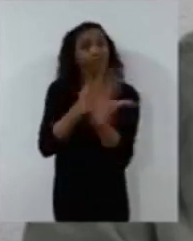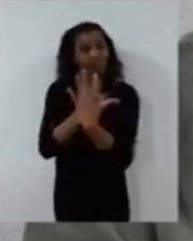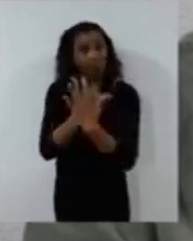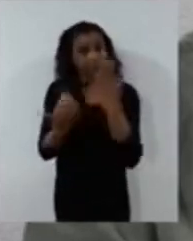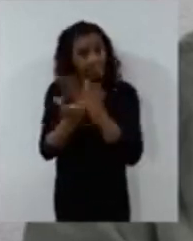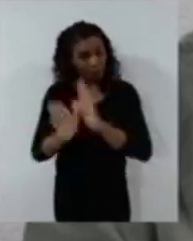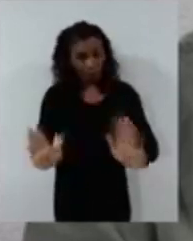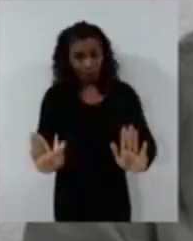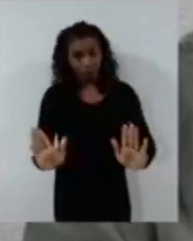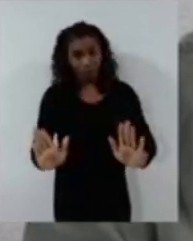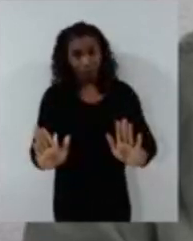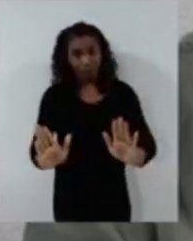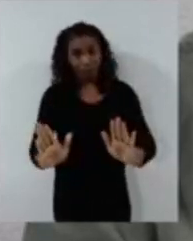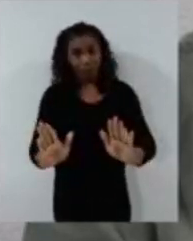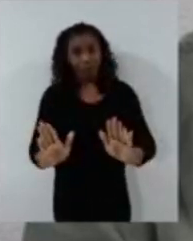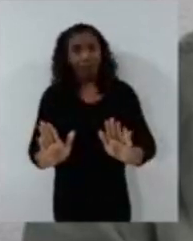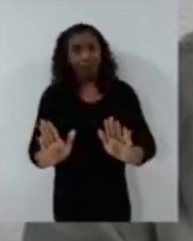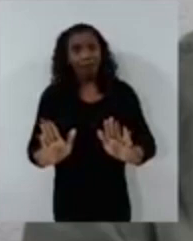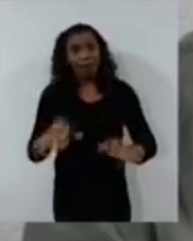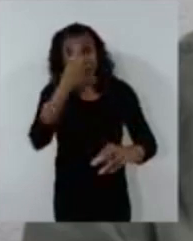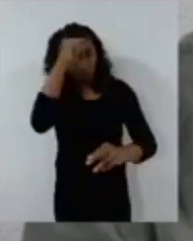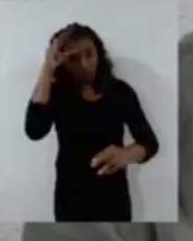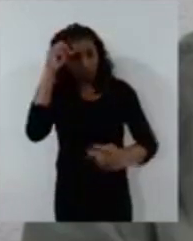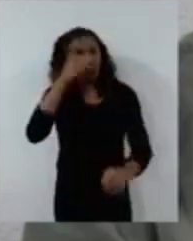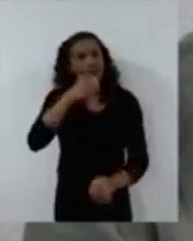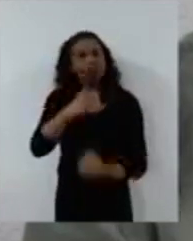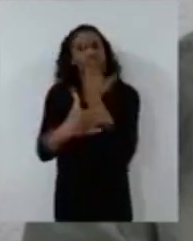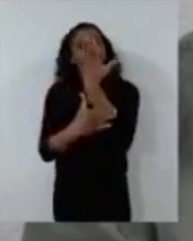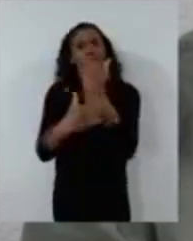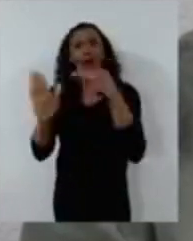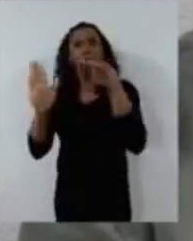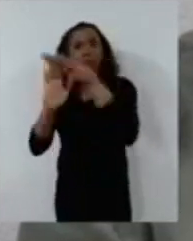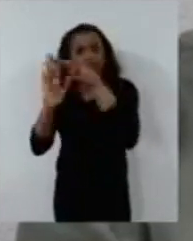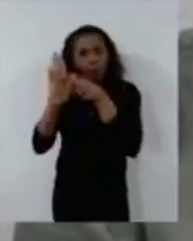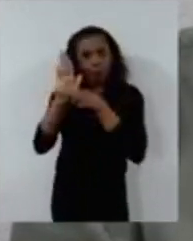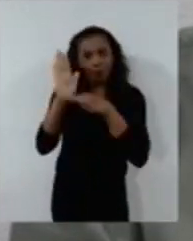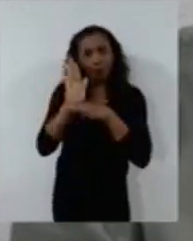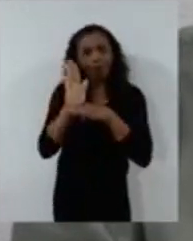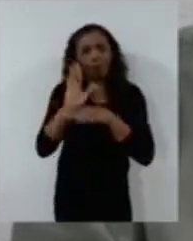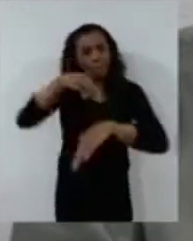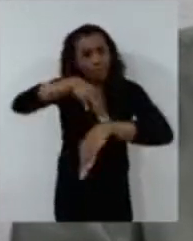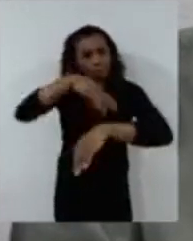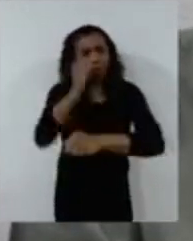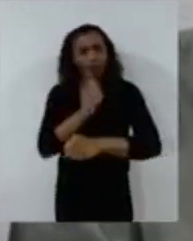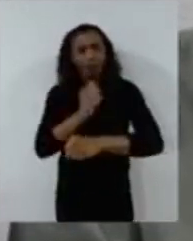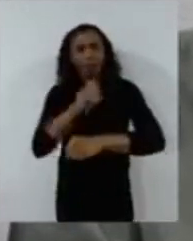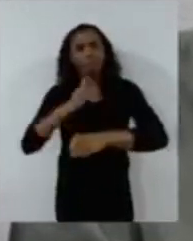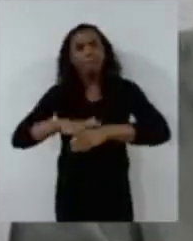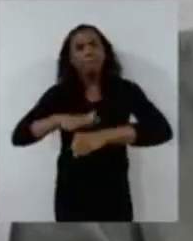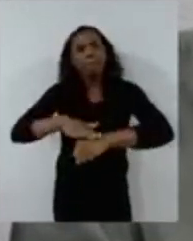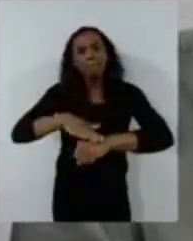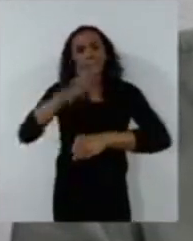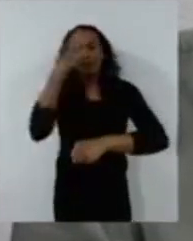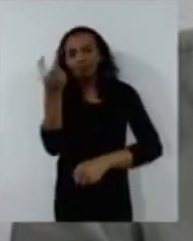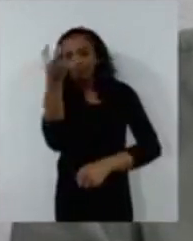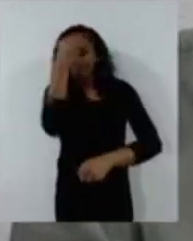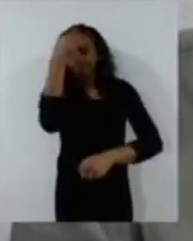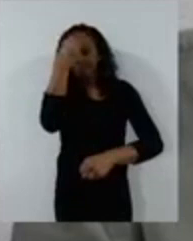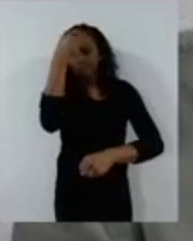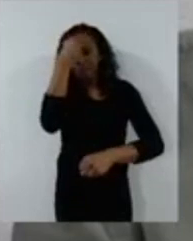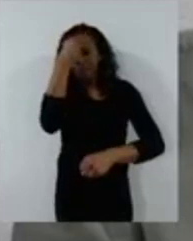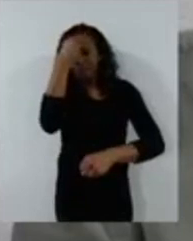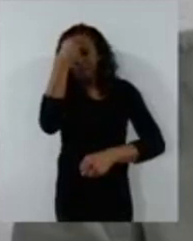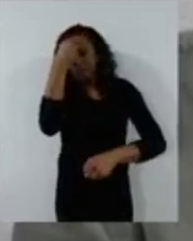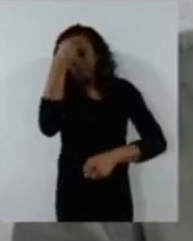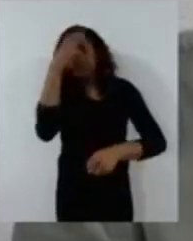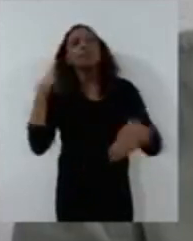campanha Muriaé Mais Consciente, que se faz presente nos bairros e distritos de nossa cidade,